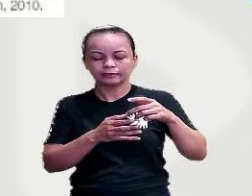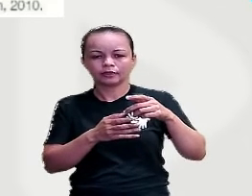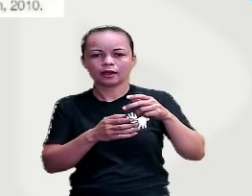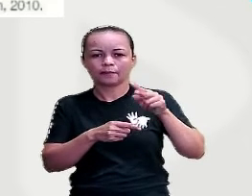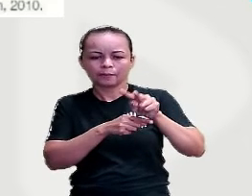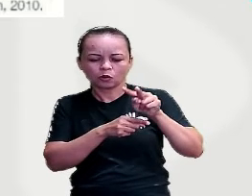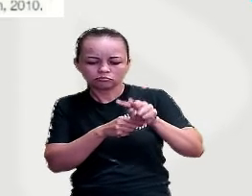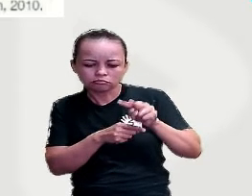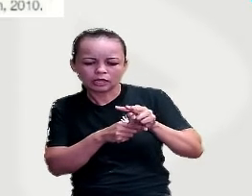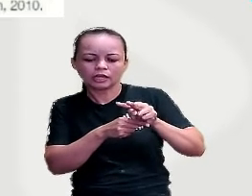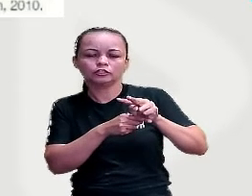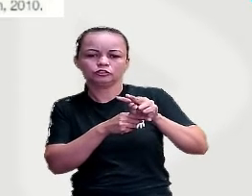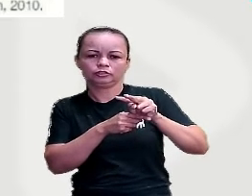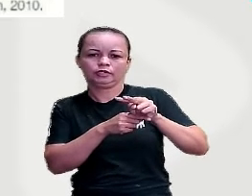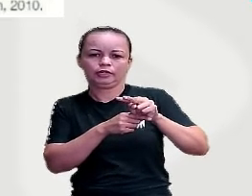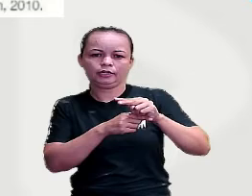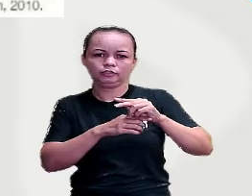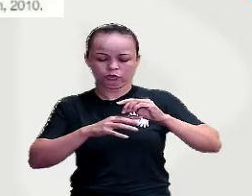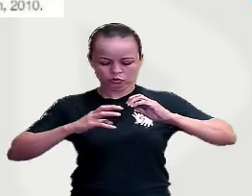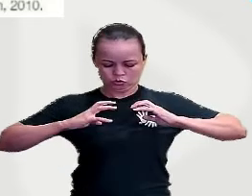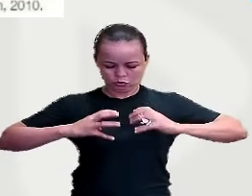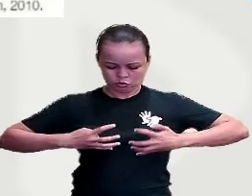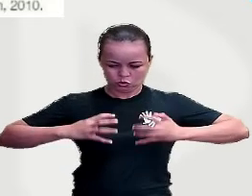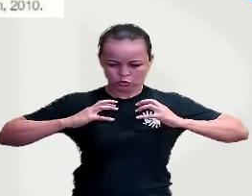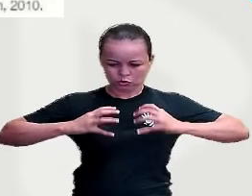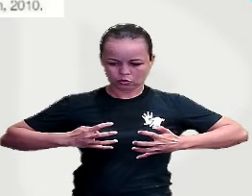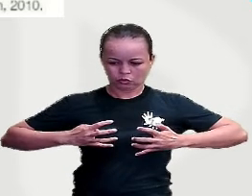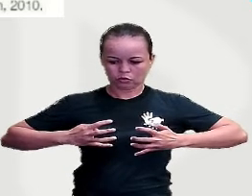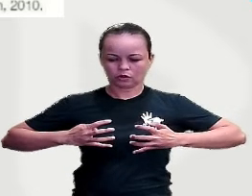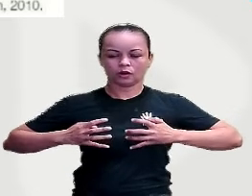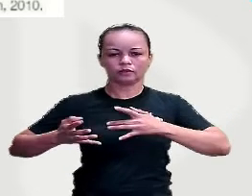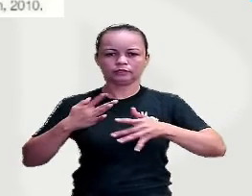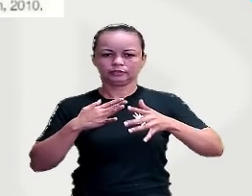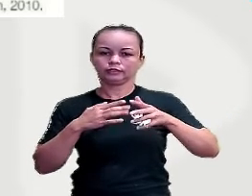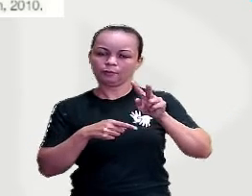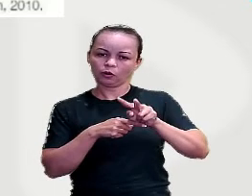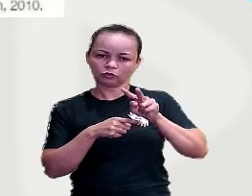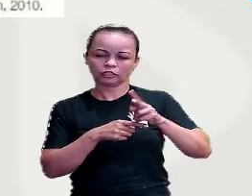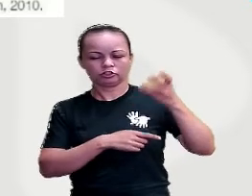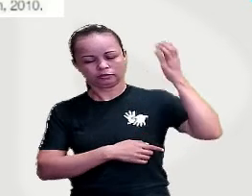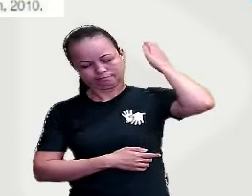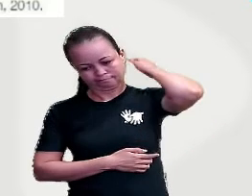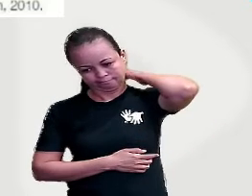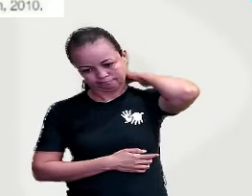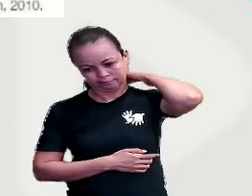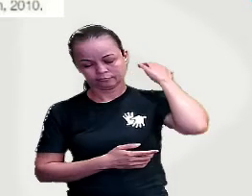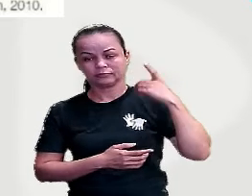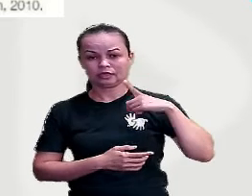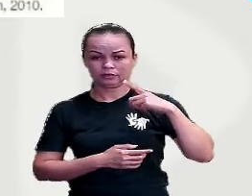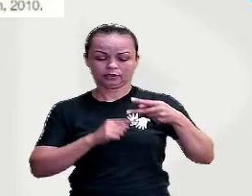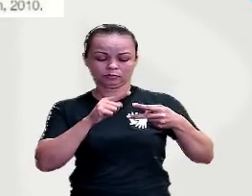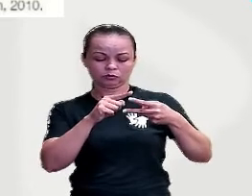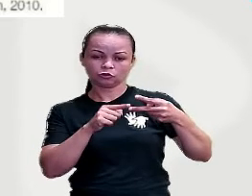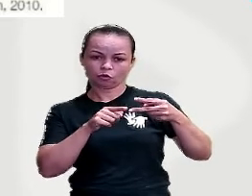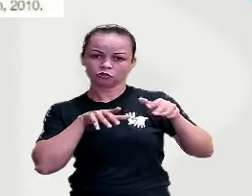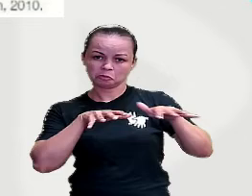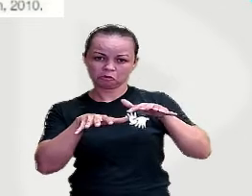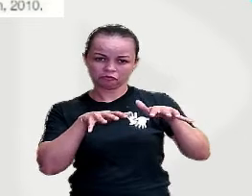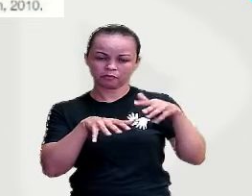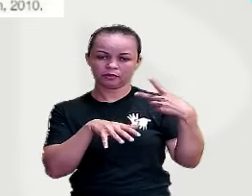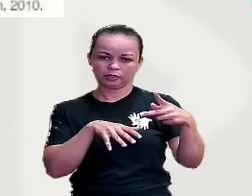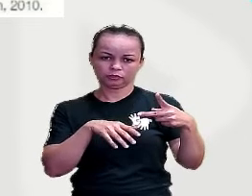órgão importante do nosso sistema respiratório, que é justamente os pulmões. E nós temos dois movimentos importantes